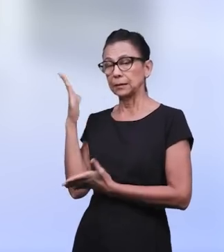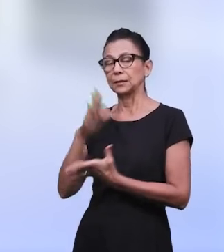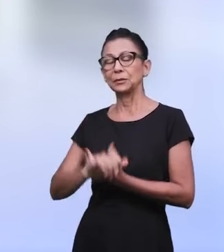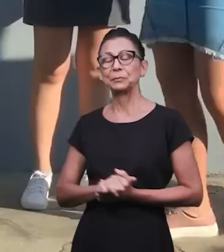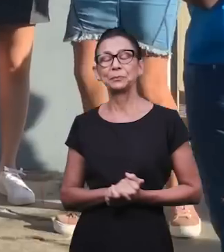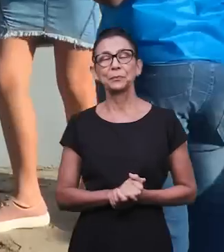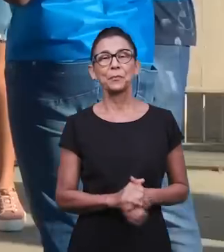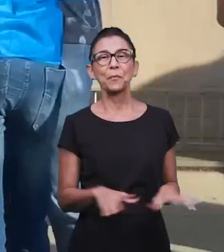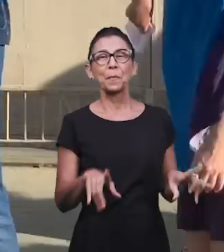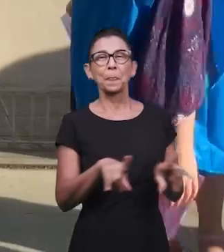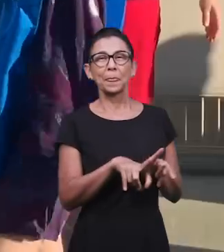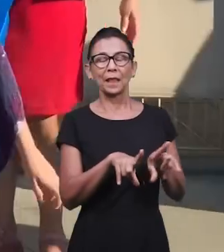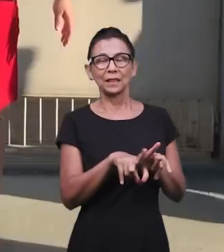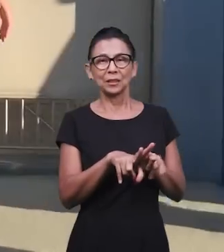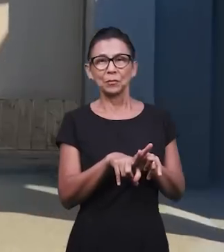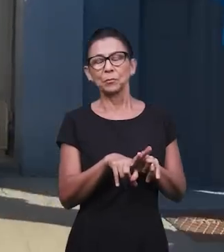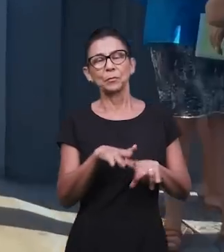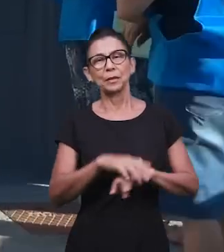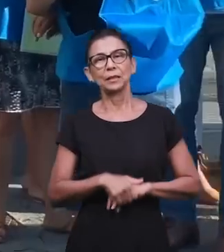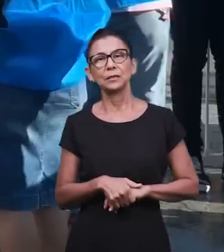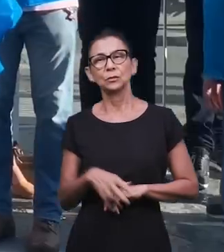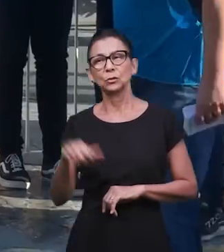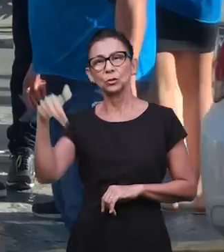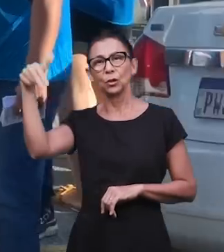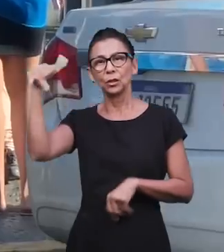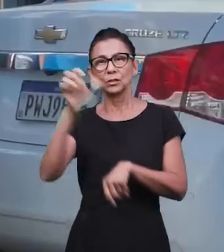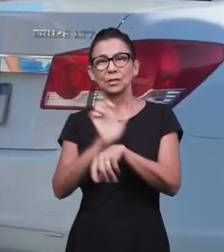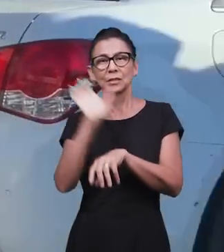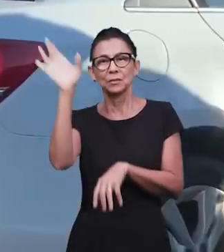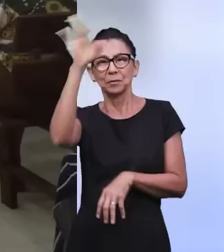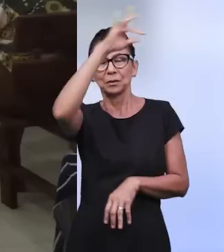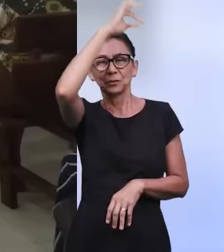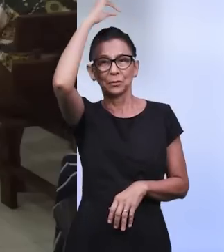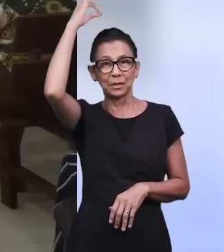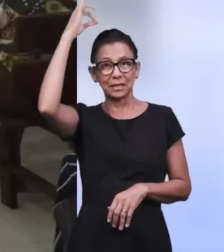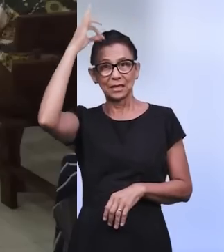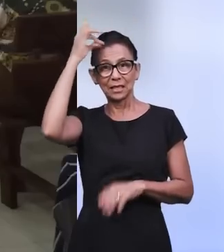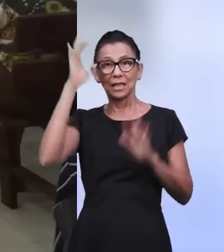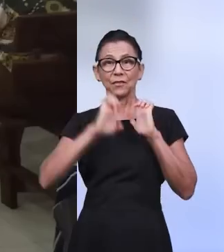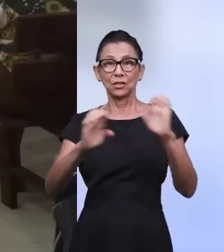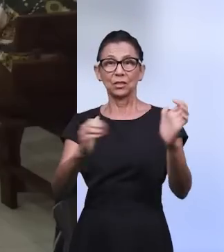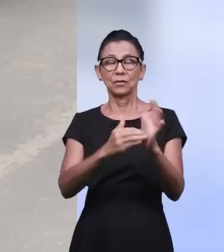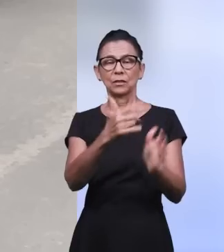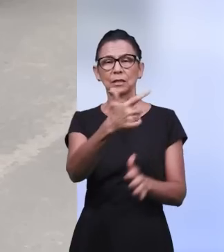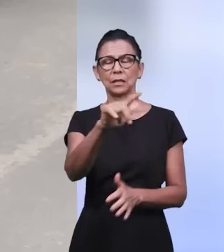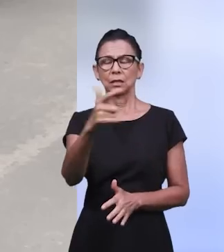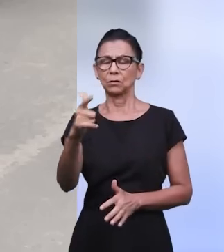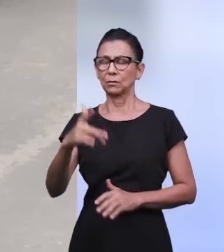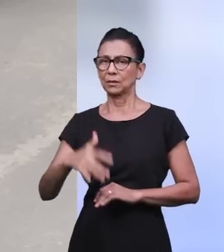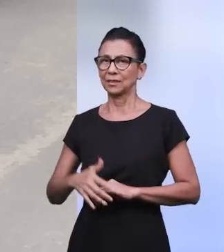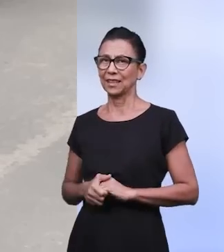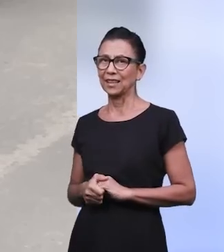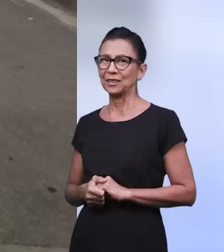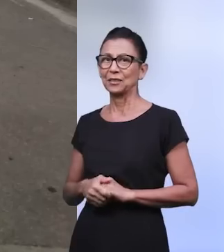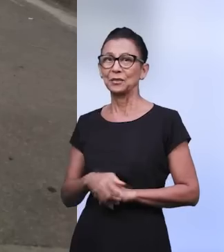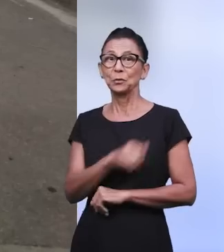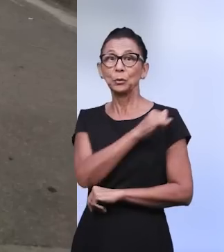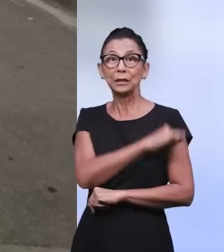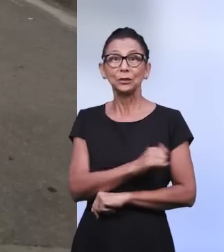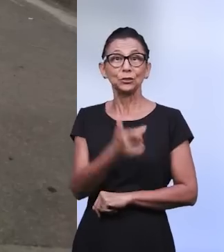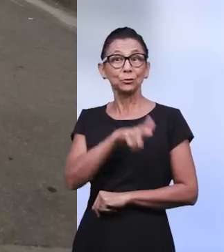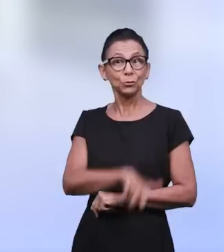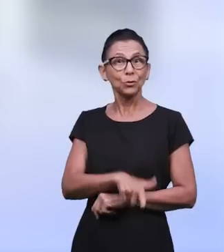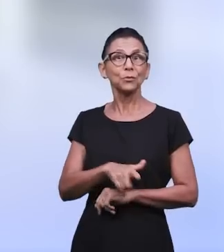aí. Também tivemos em Bom Jesus do Norte, aqui no estado do Espírito Santo. Evangelho Sem Fronteiras em São Gonçalo, Rio de